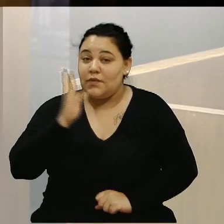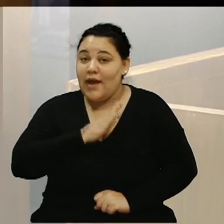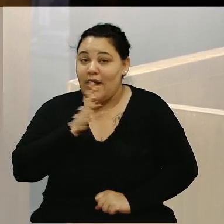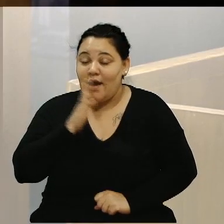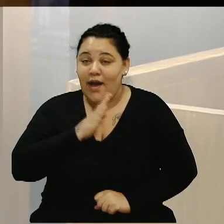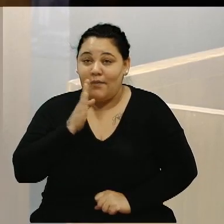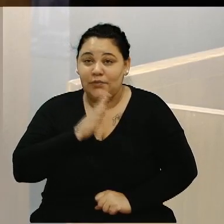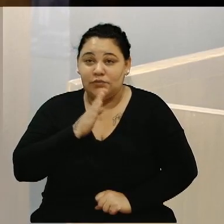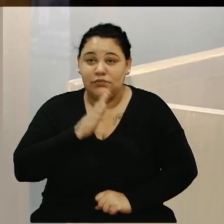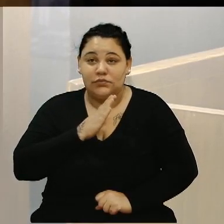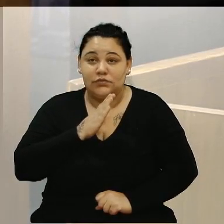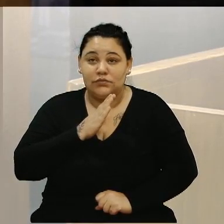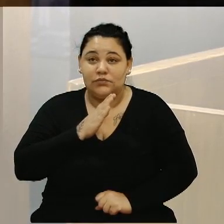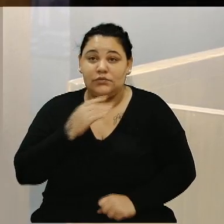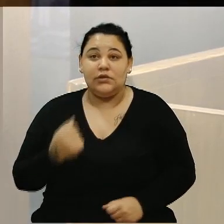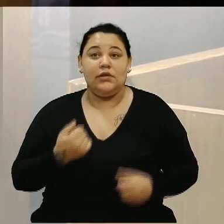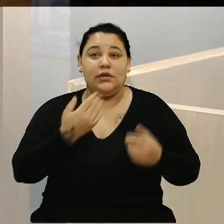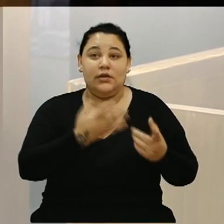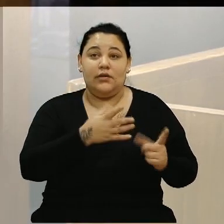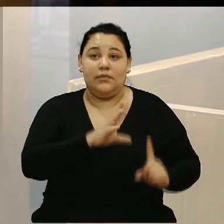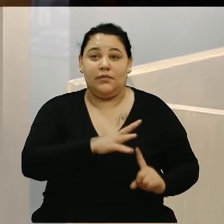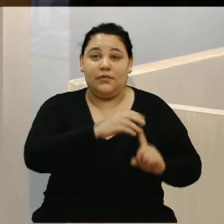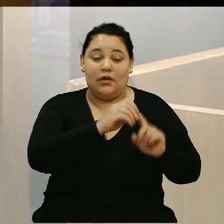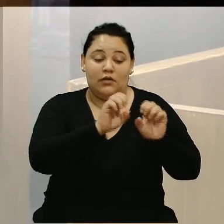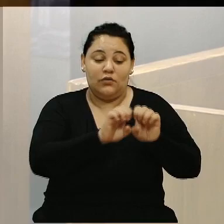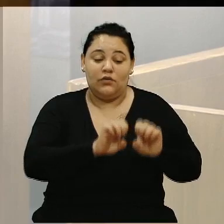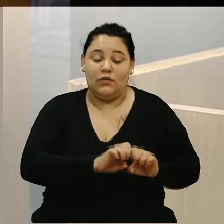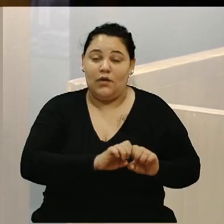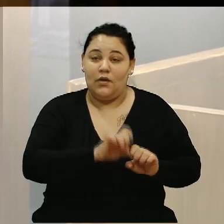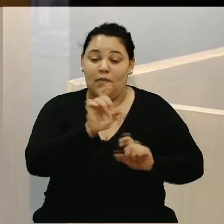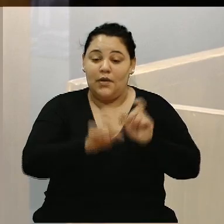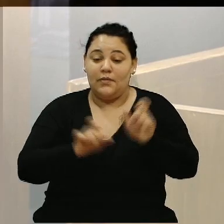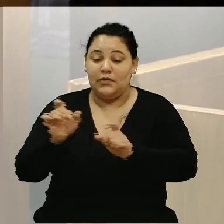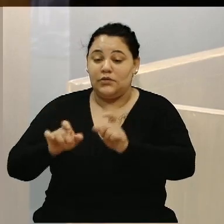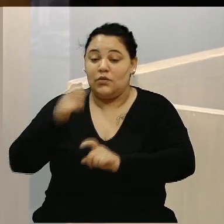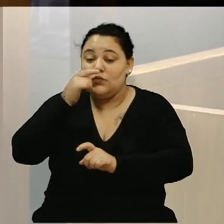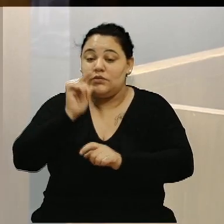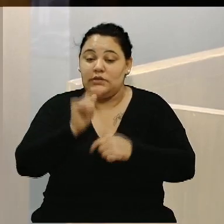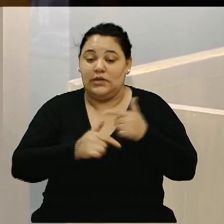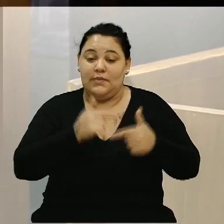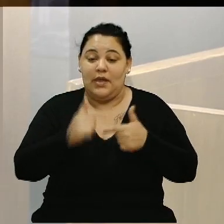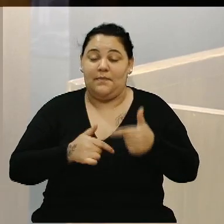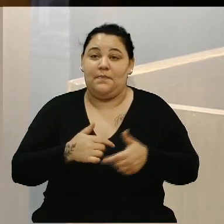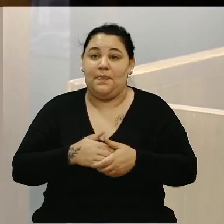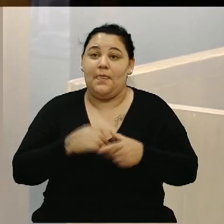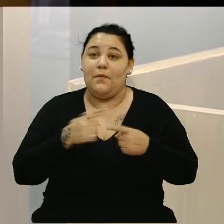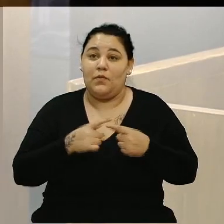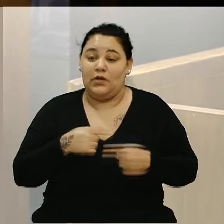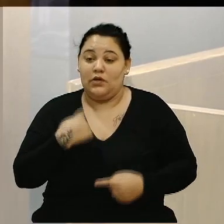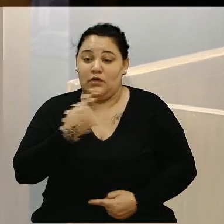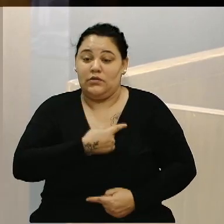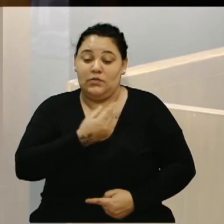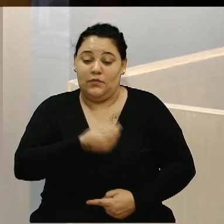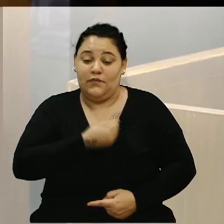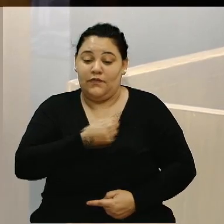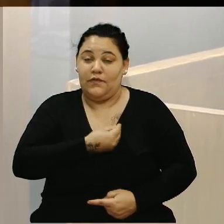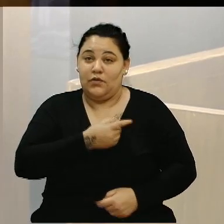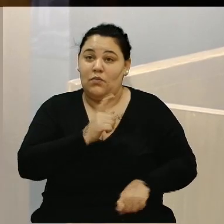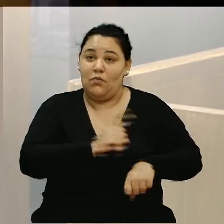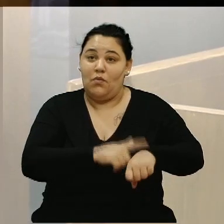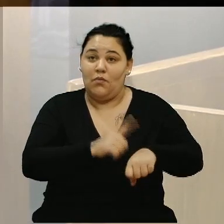urgentemente dar prioridade e estrutura para essas pessoas poderem trabalhar. Porque nós estamos vivendo um momento caótico,